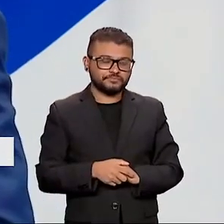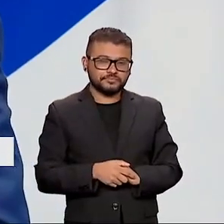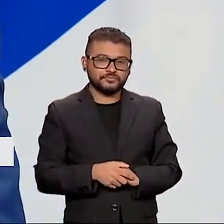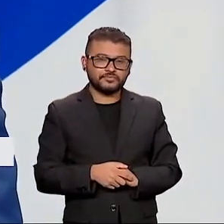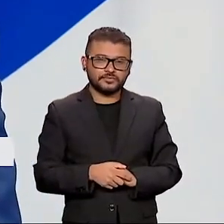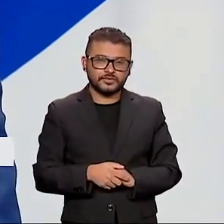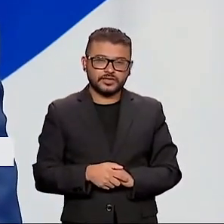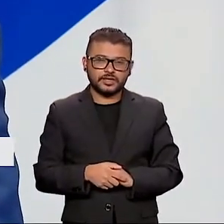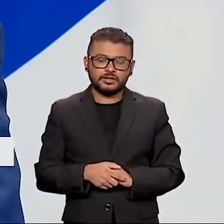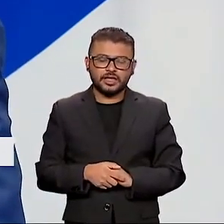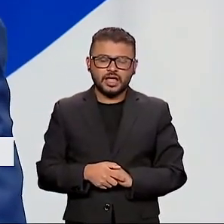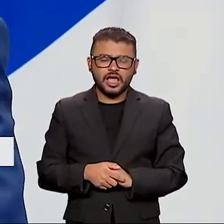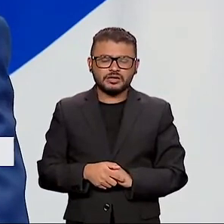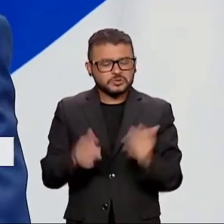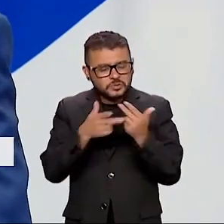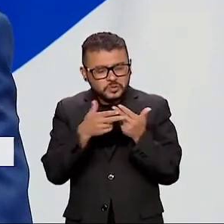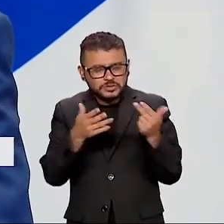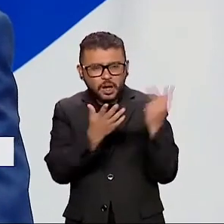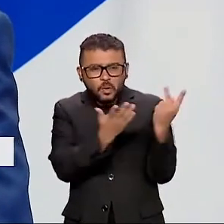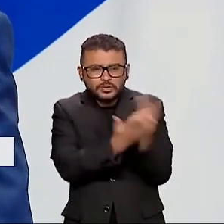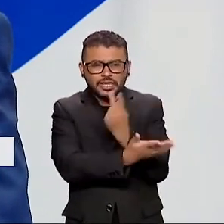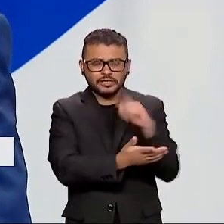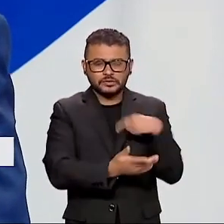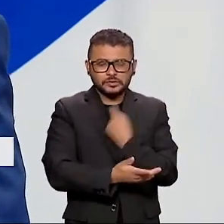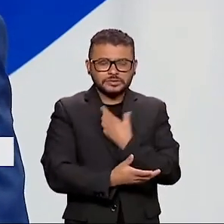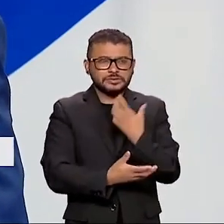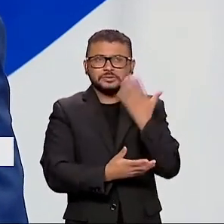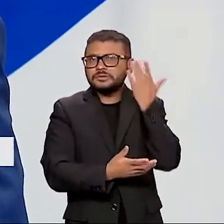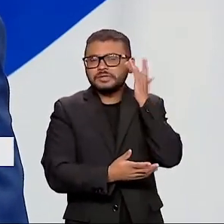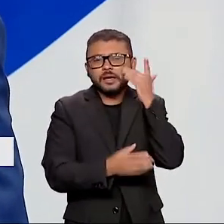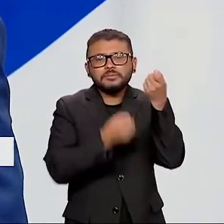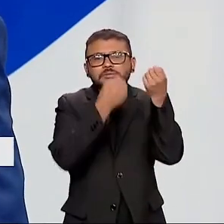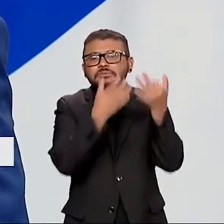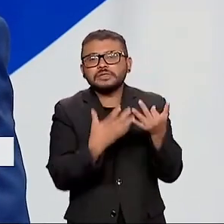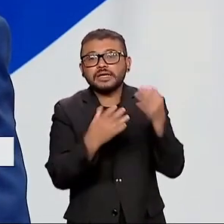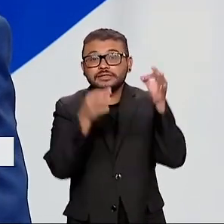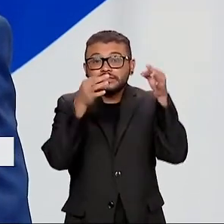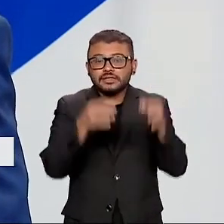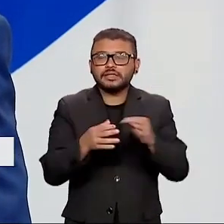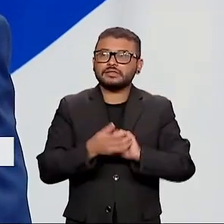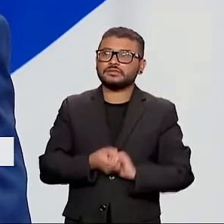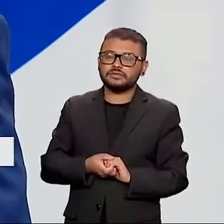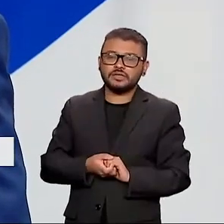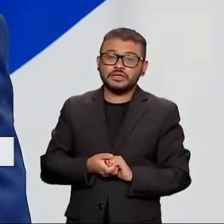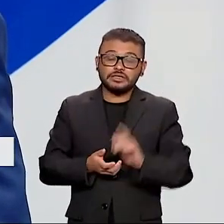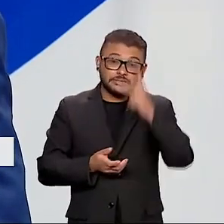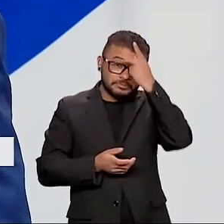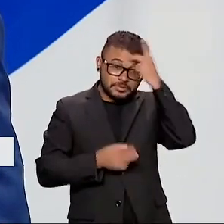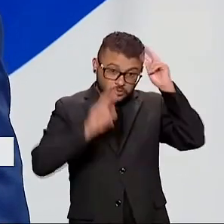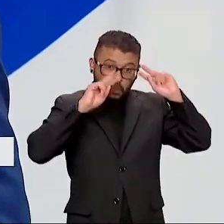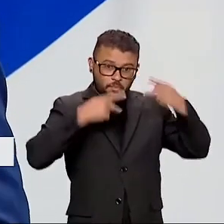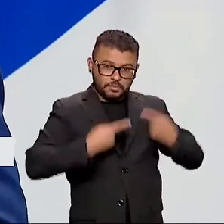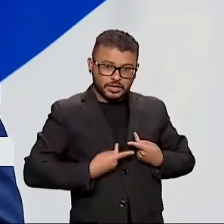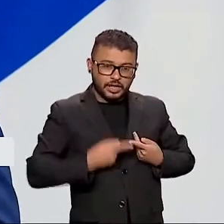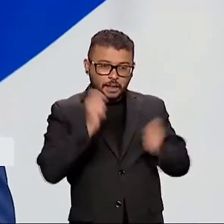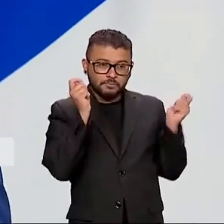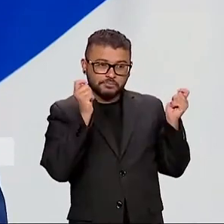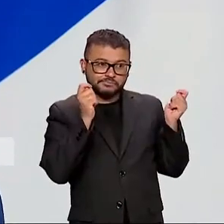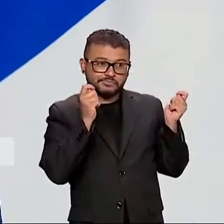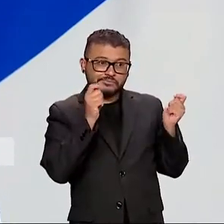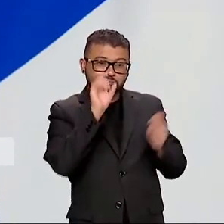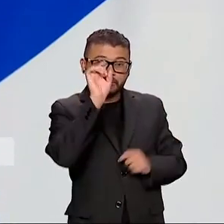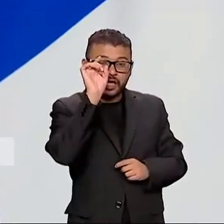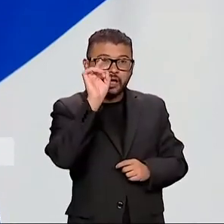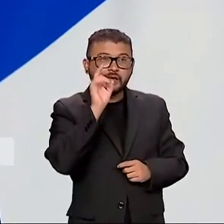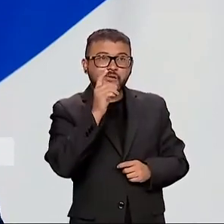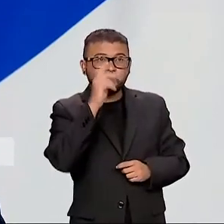Tem coisas que acontecem no mundo que a gente não consegue se explicar. Ou seja, o ser humano, ele é por si